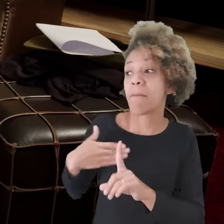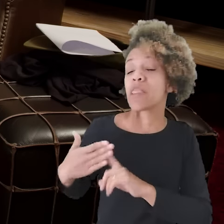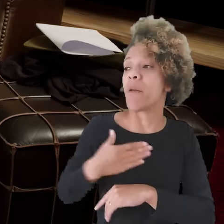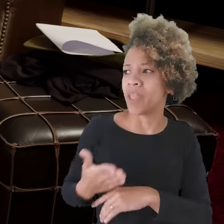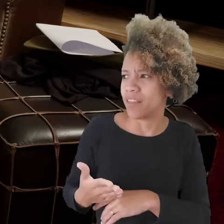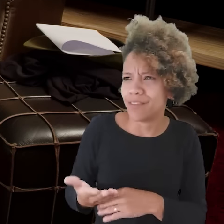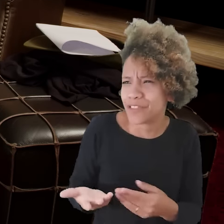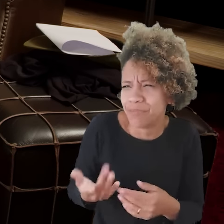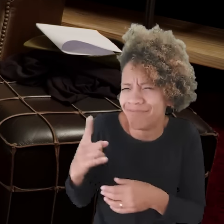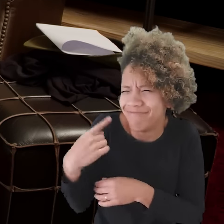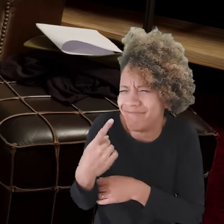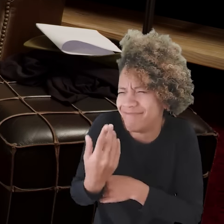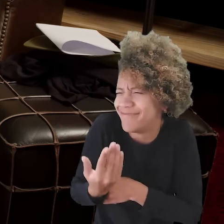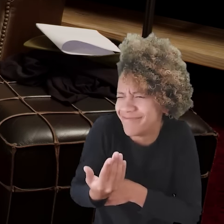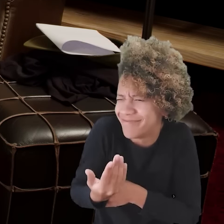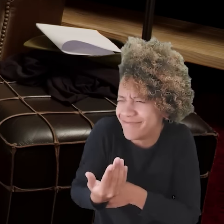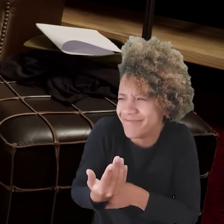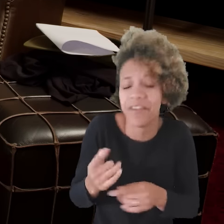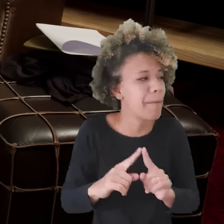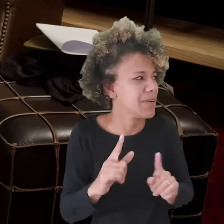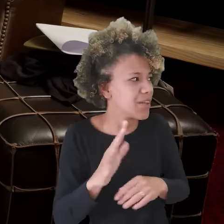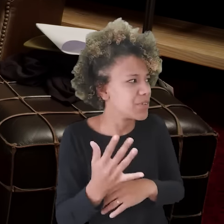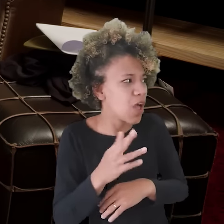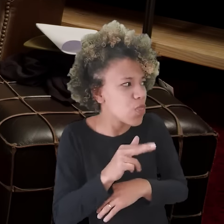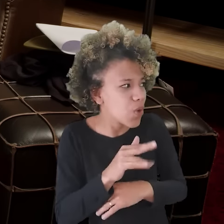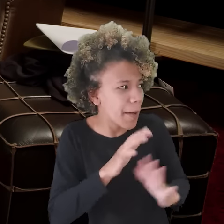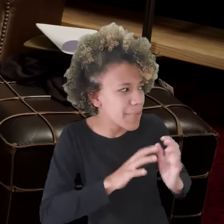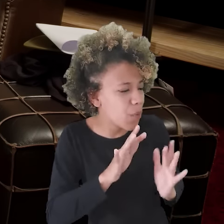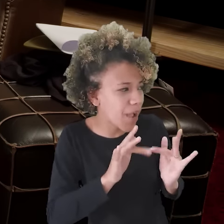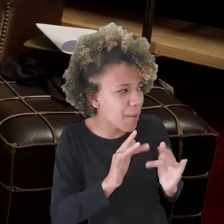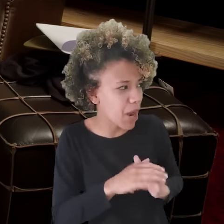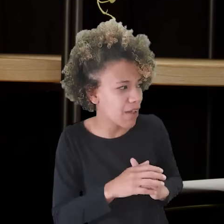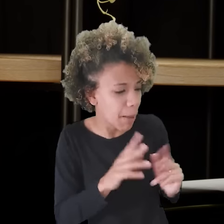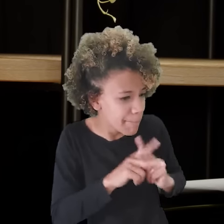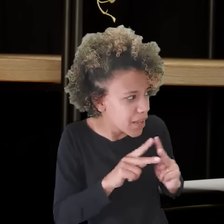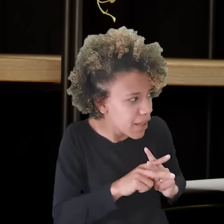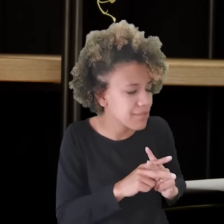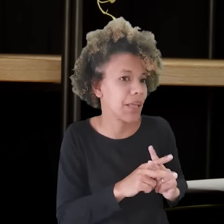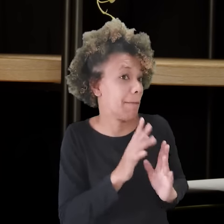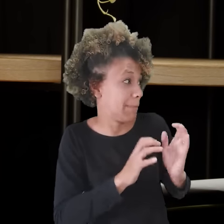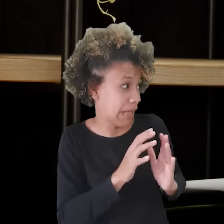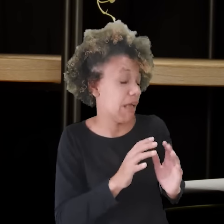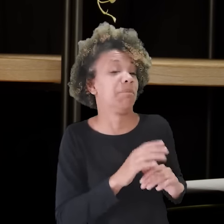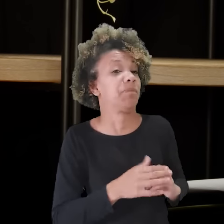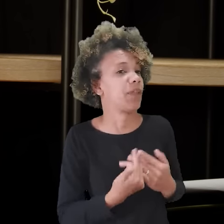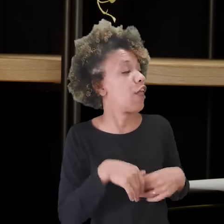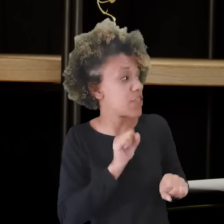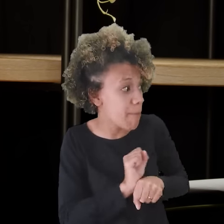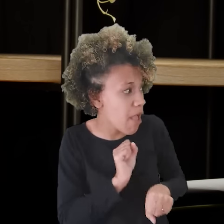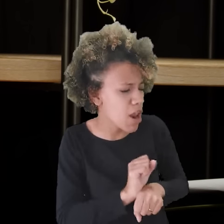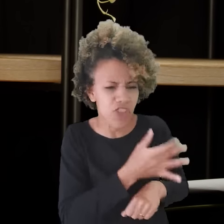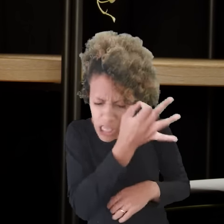você bateu em mim mas acontece você nunca brigou com a sua namorada que você vai brigar com a sua namorada e